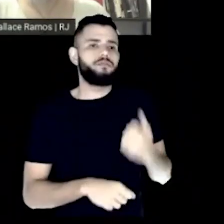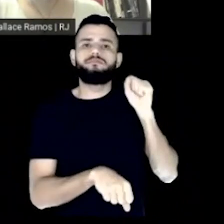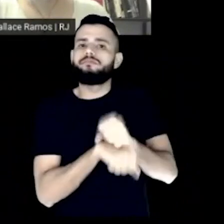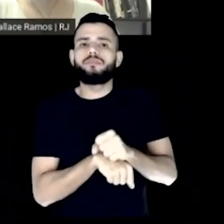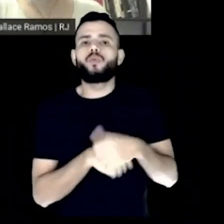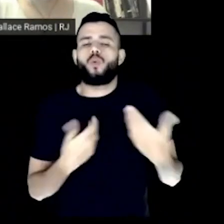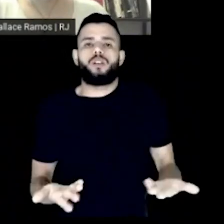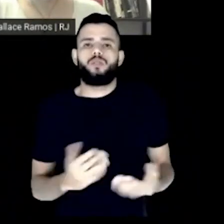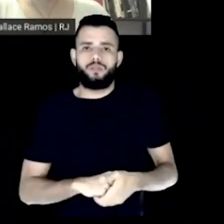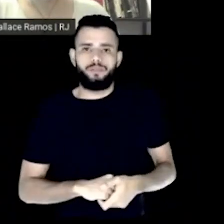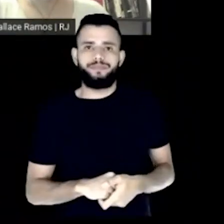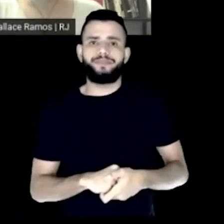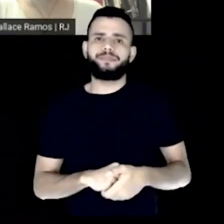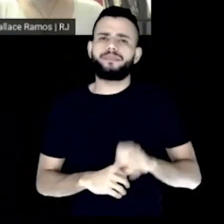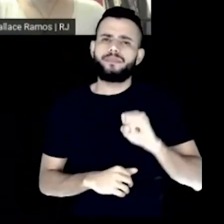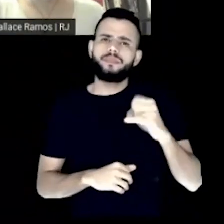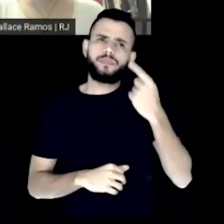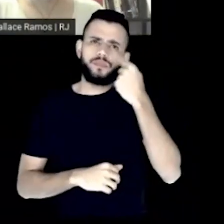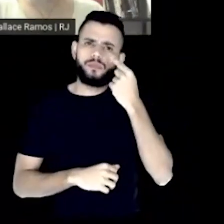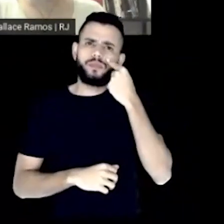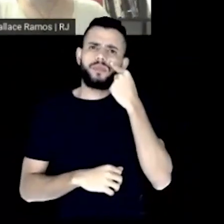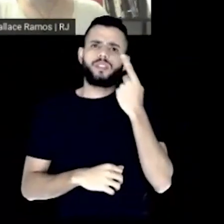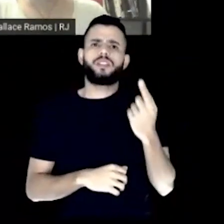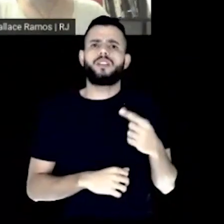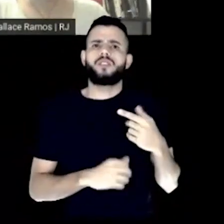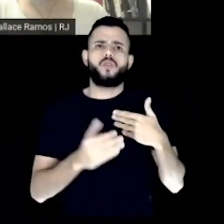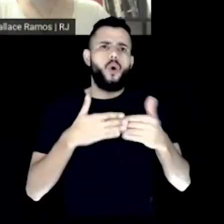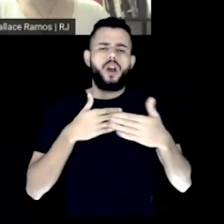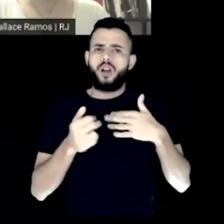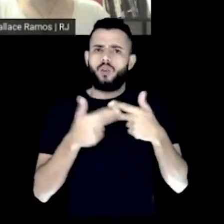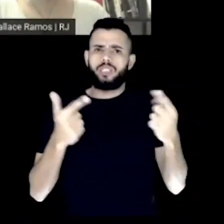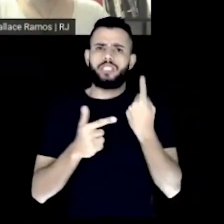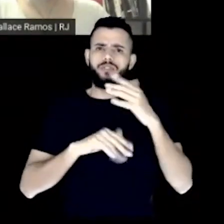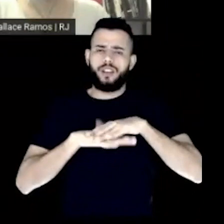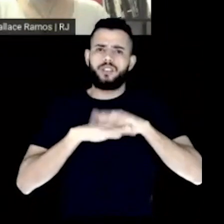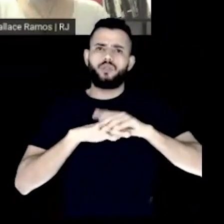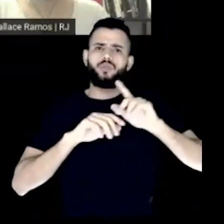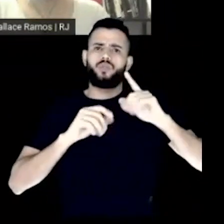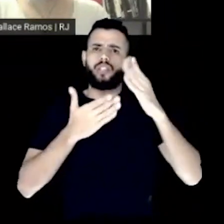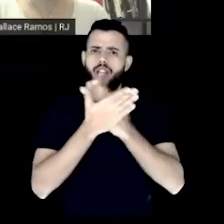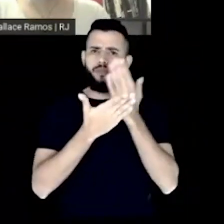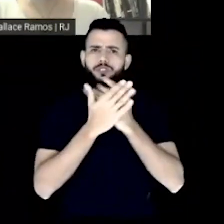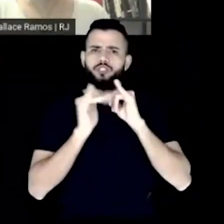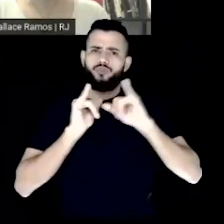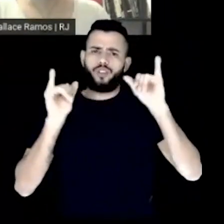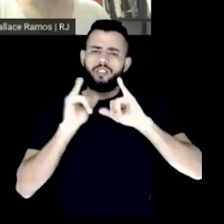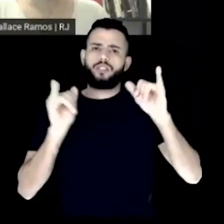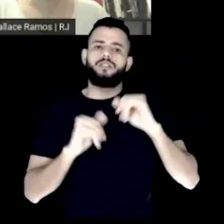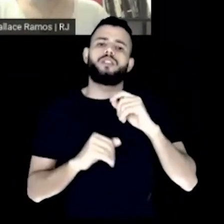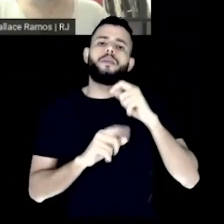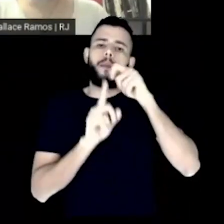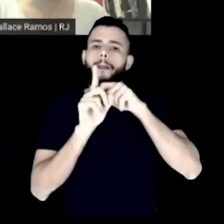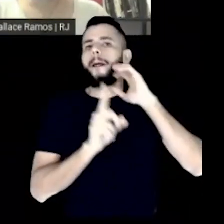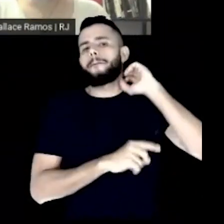enfim, e se olhar qualquer postagem que a gente fazia ao longo da produção desse livro, ao longo da divulgação, a gente sempre falava,